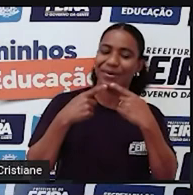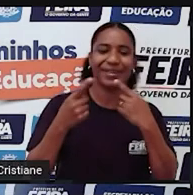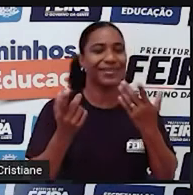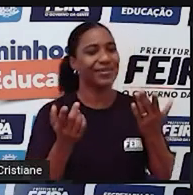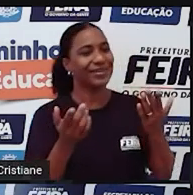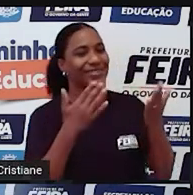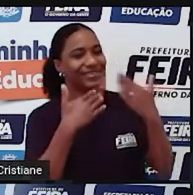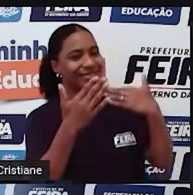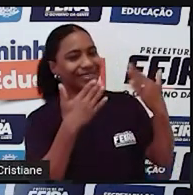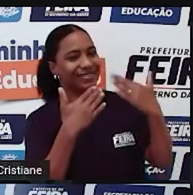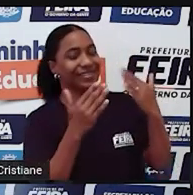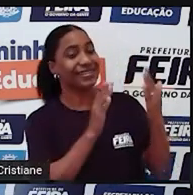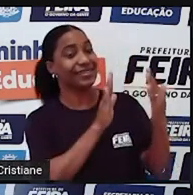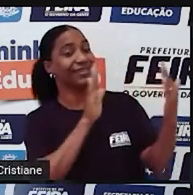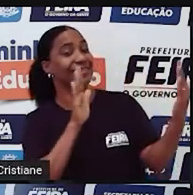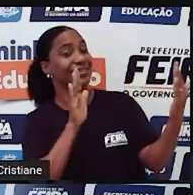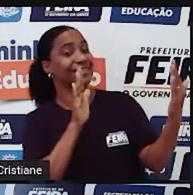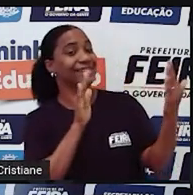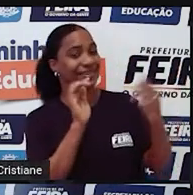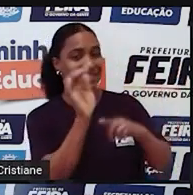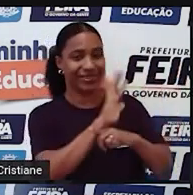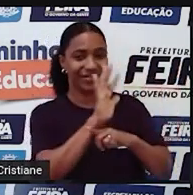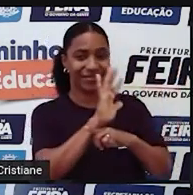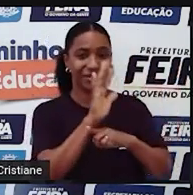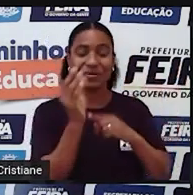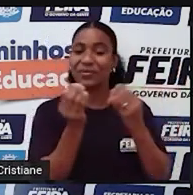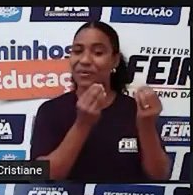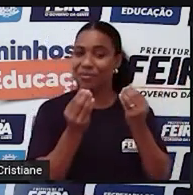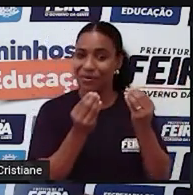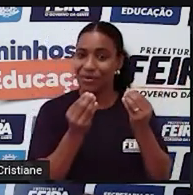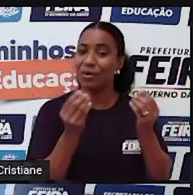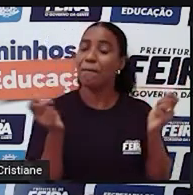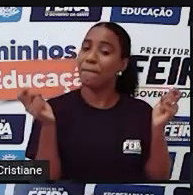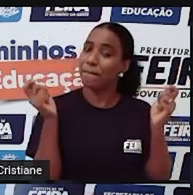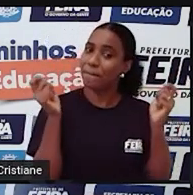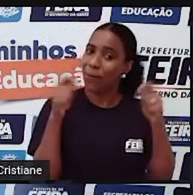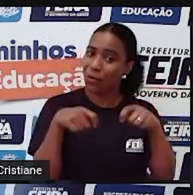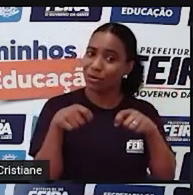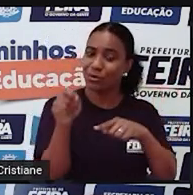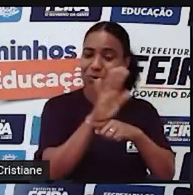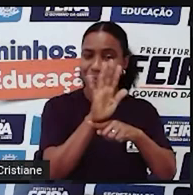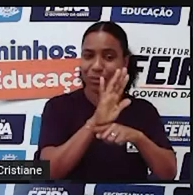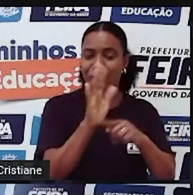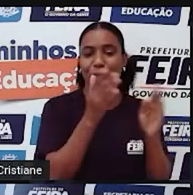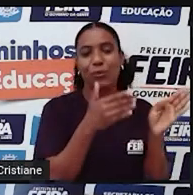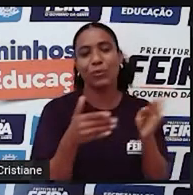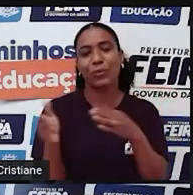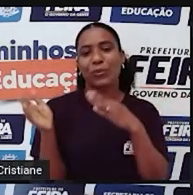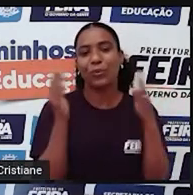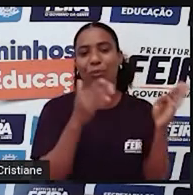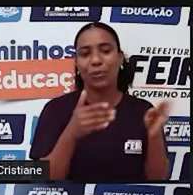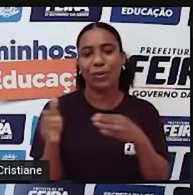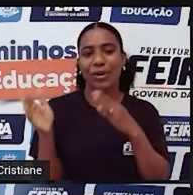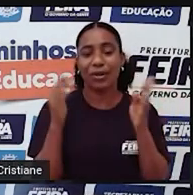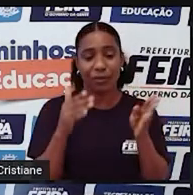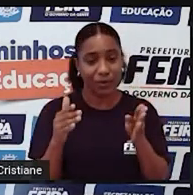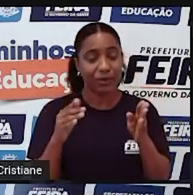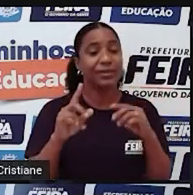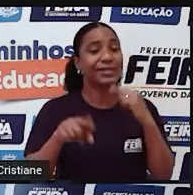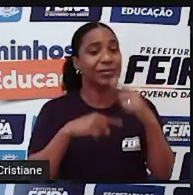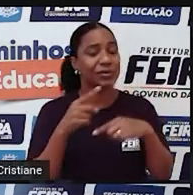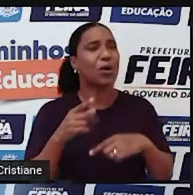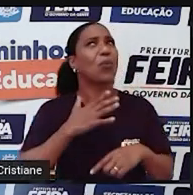Nós deixamos como sugestão, por exemplo, vocês podem assistir ao vídeo e escolher um cumprimento que vocês